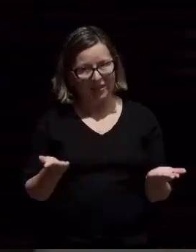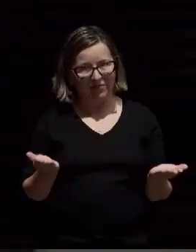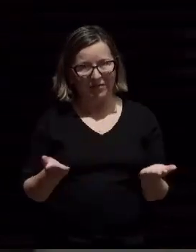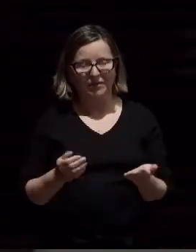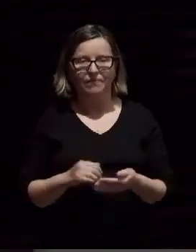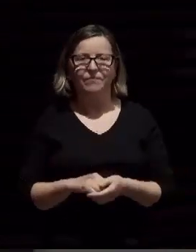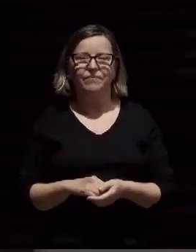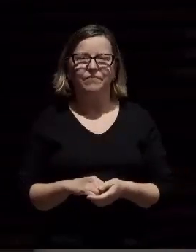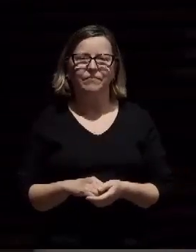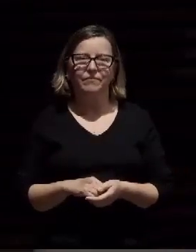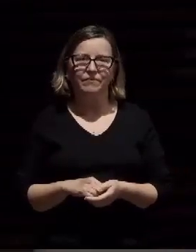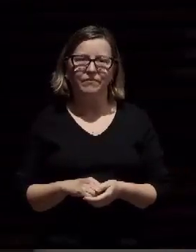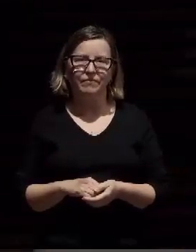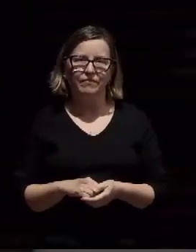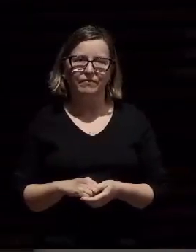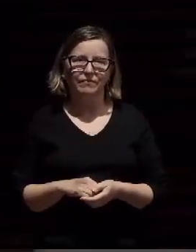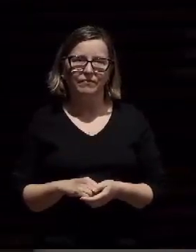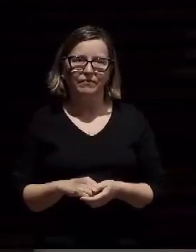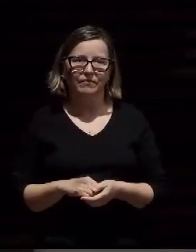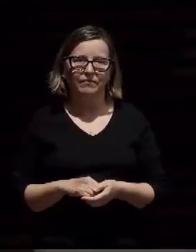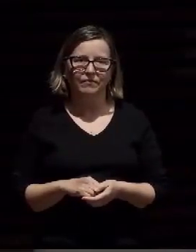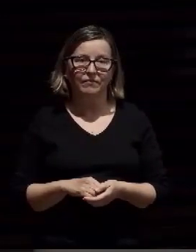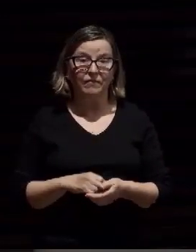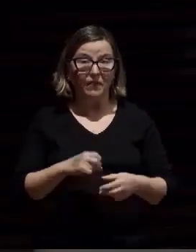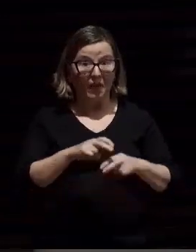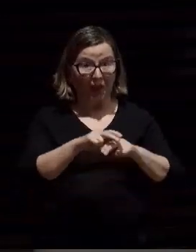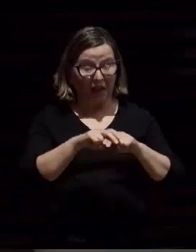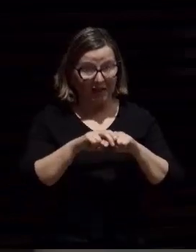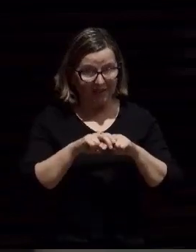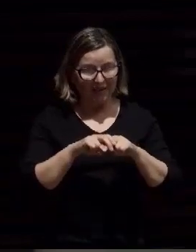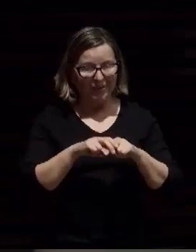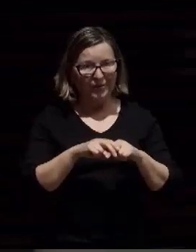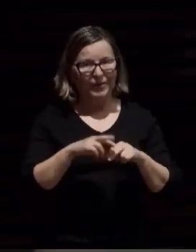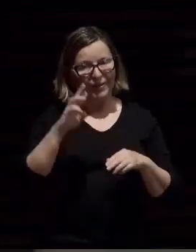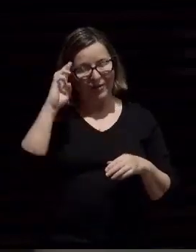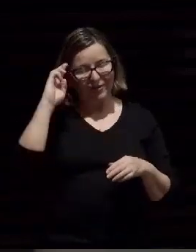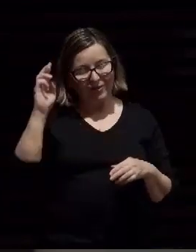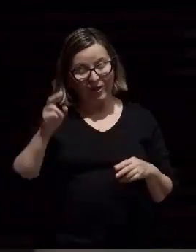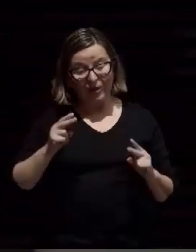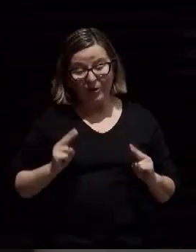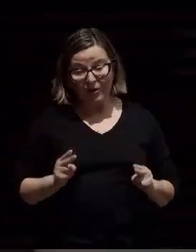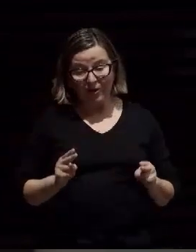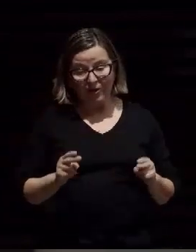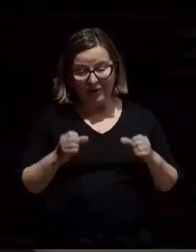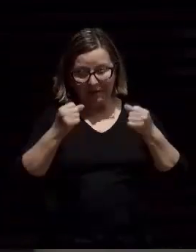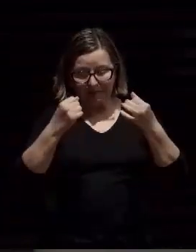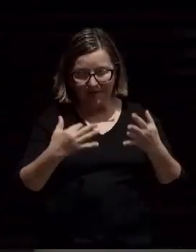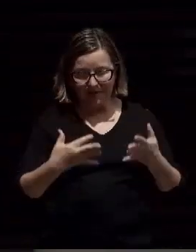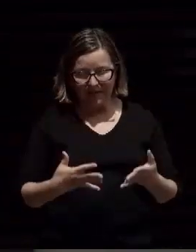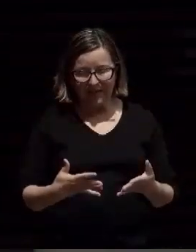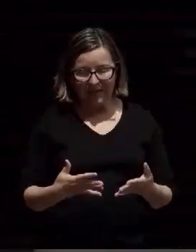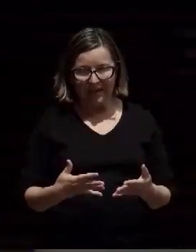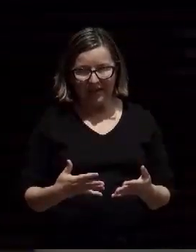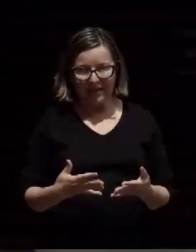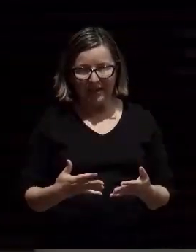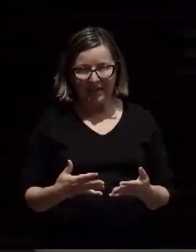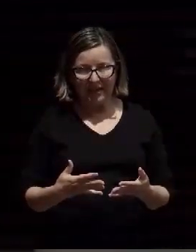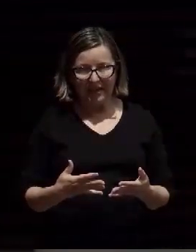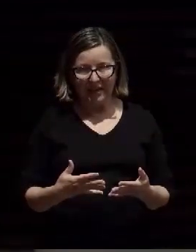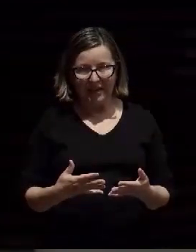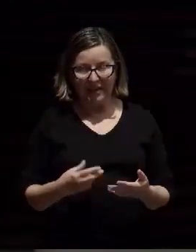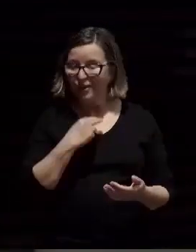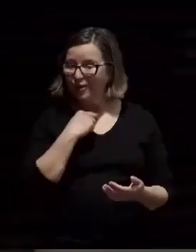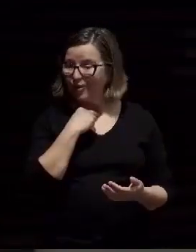A razão, como o Senhor continua a explicar, era que eles não podiam suportar essas verdades